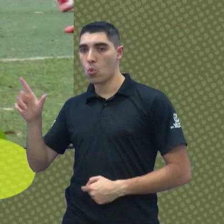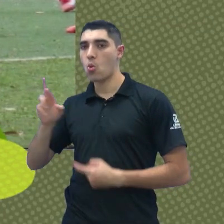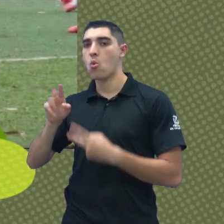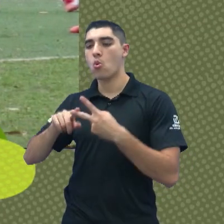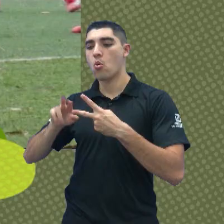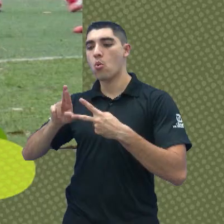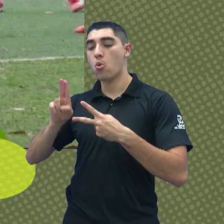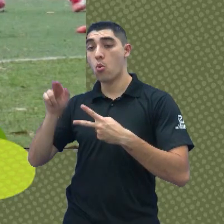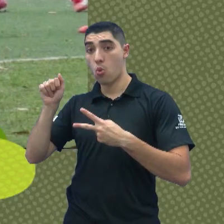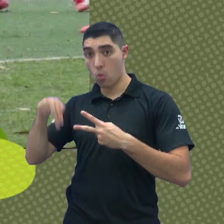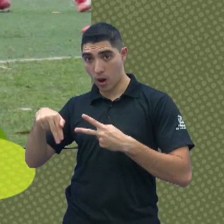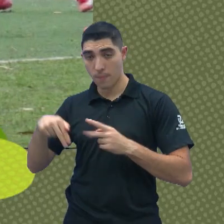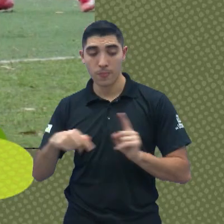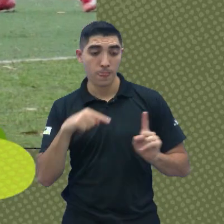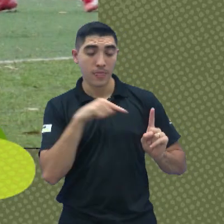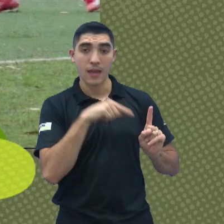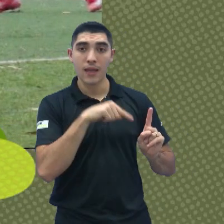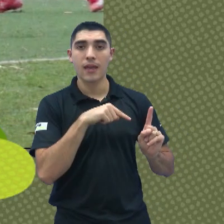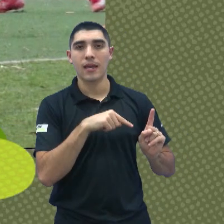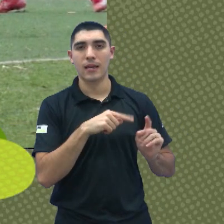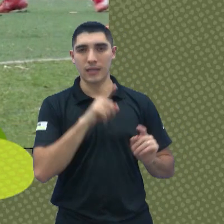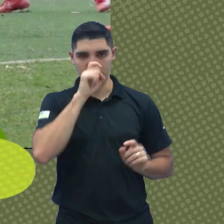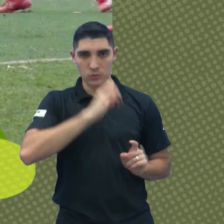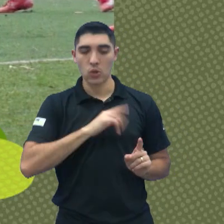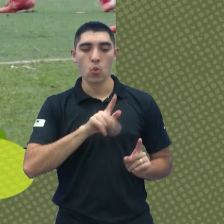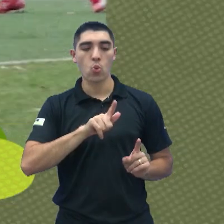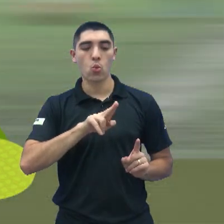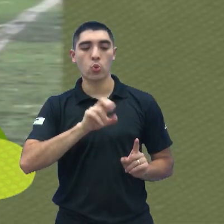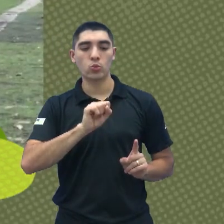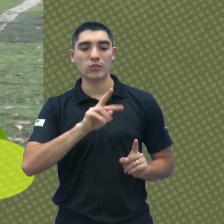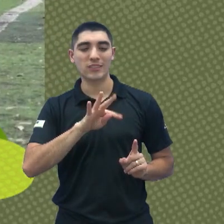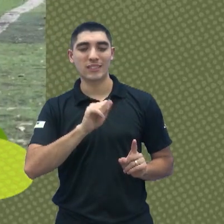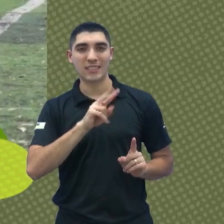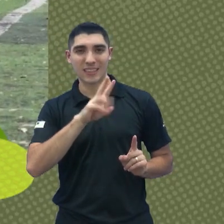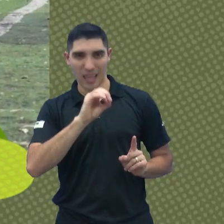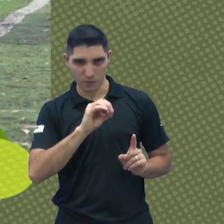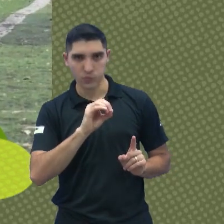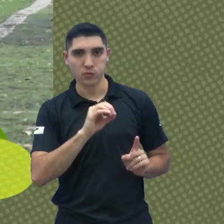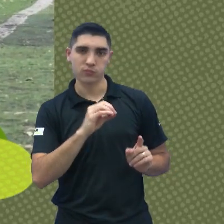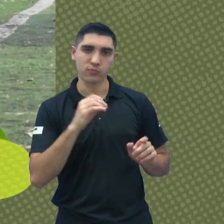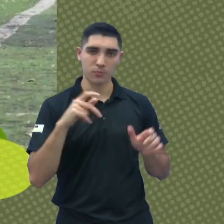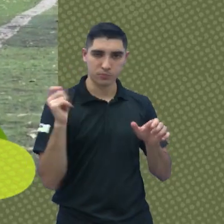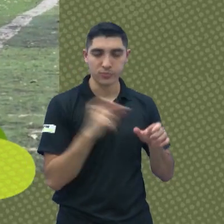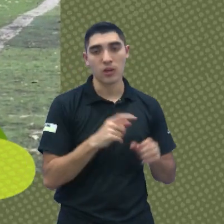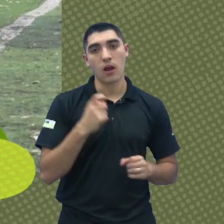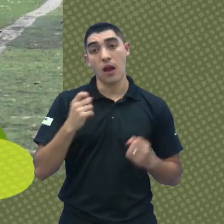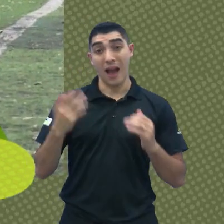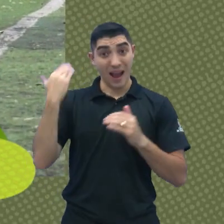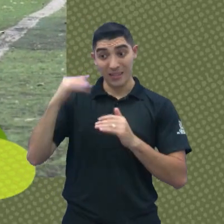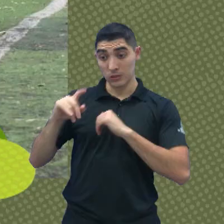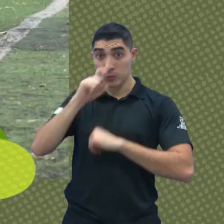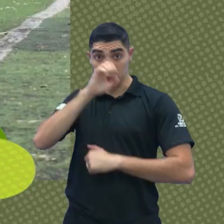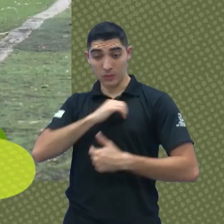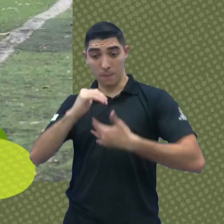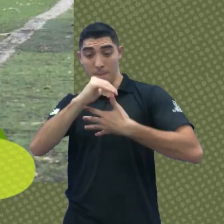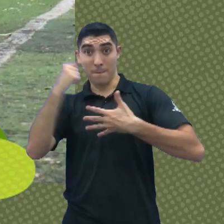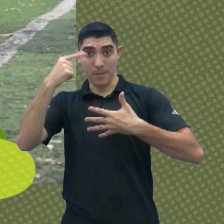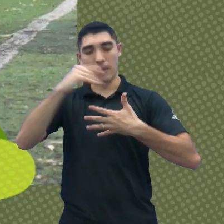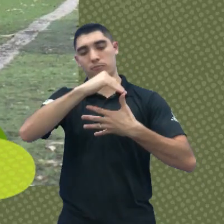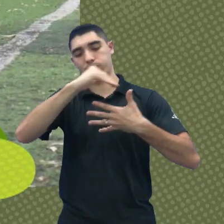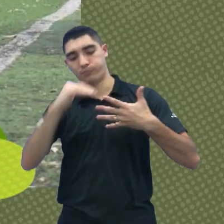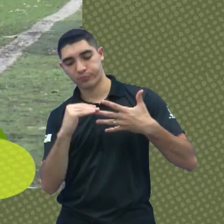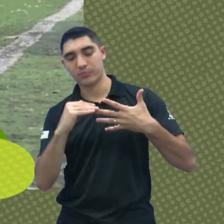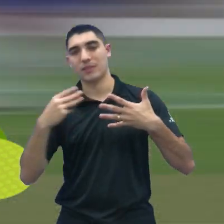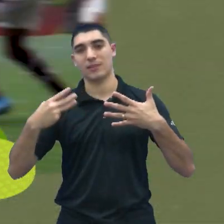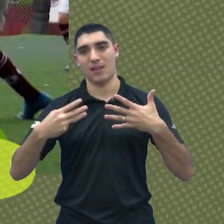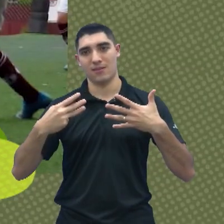por Gustavo Lino. Com a derrota, os garotos da Águia caem da liderança para o 3º lugar no grupo 33. O